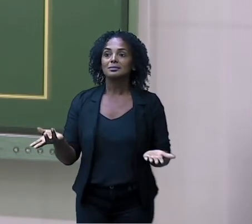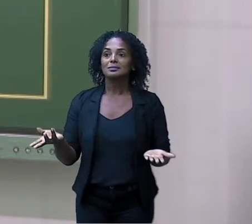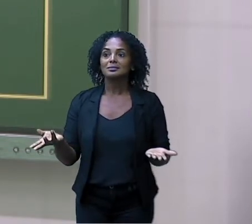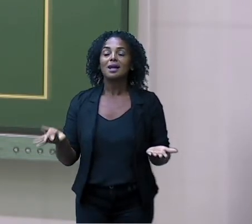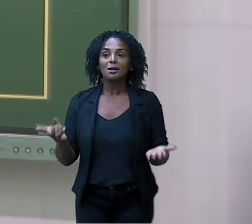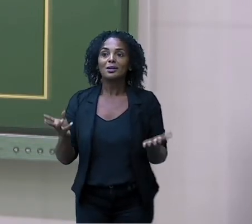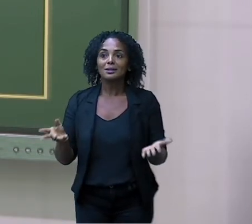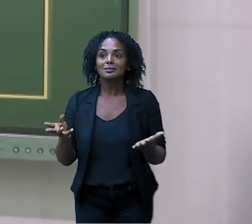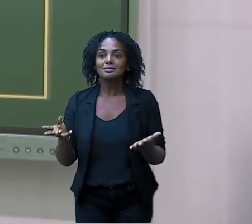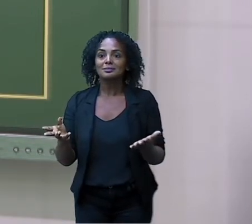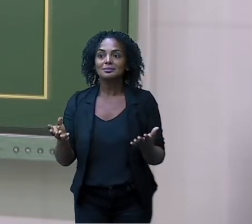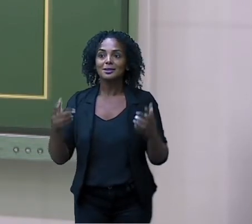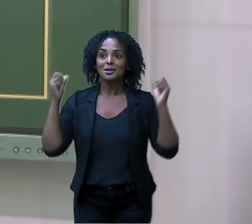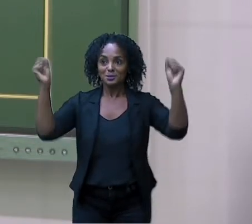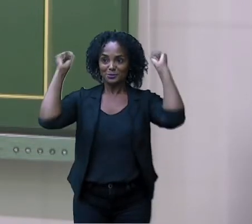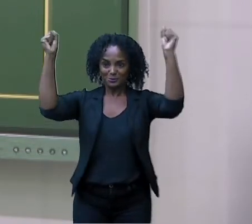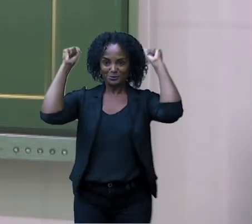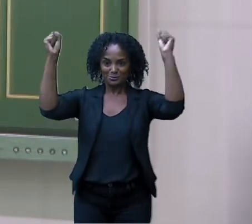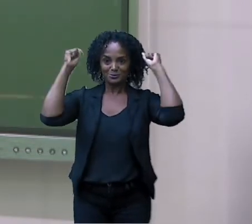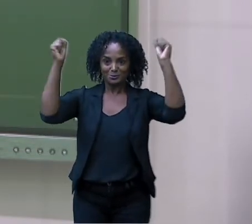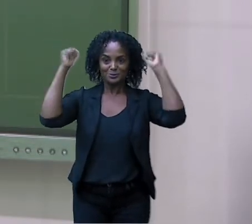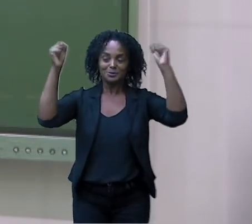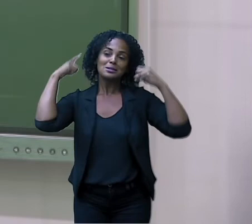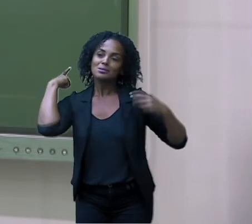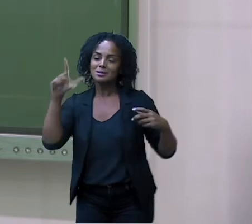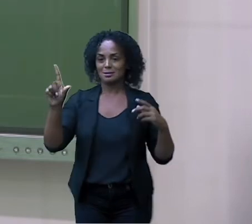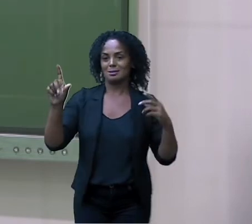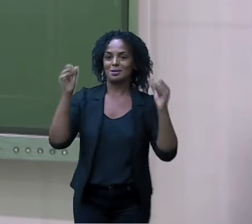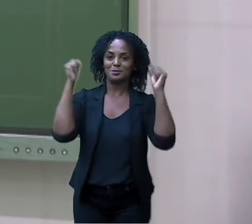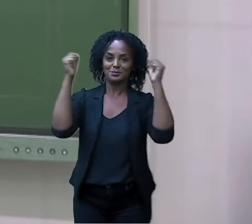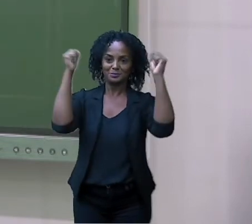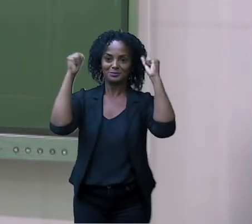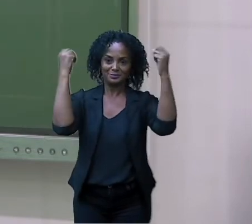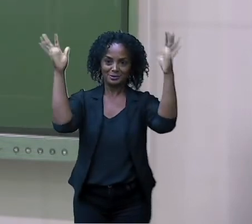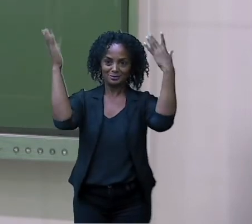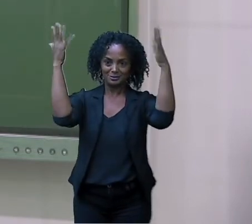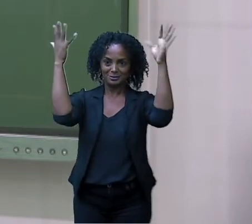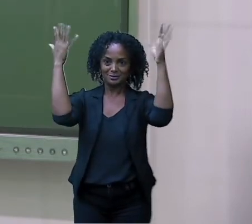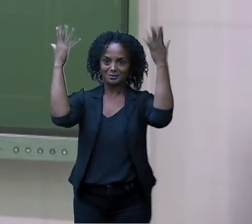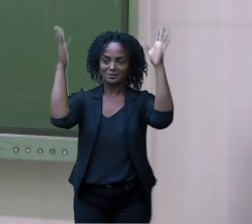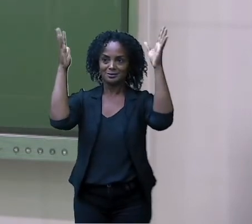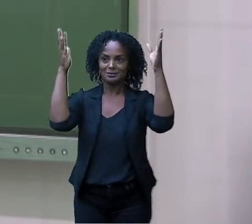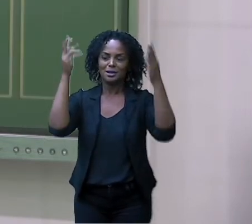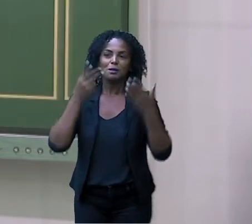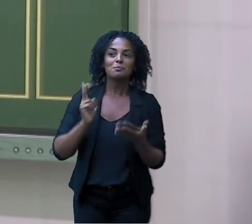Ó, você abriu e agora? Ah. Muito yes. Bem. Vamos.